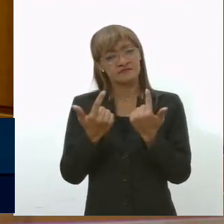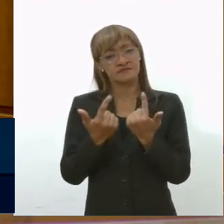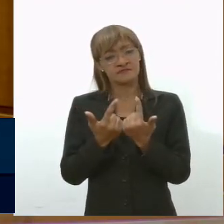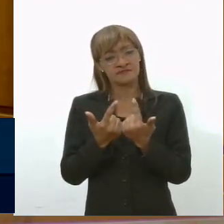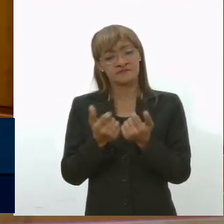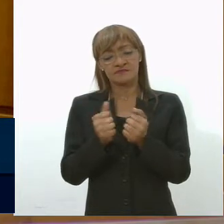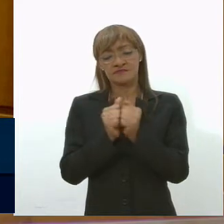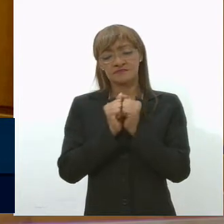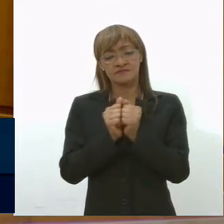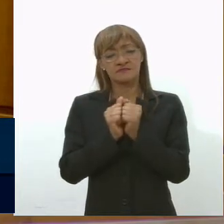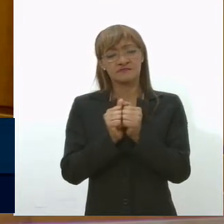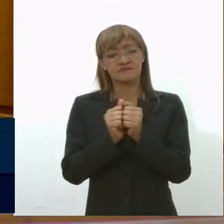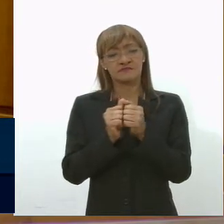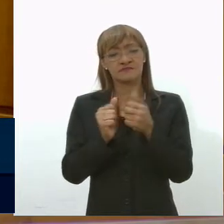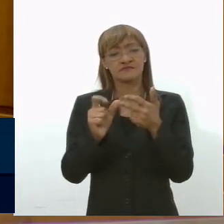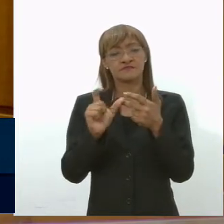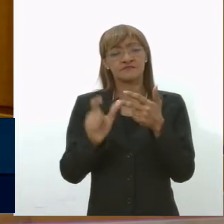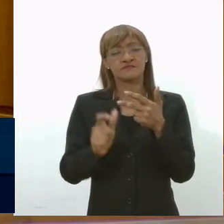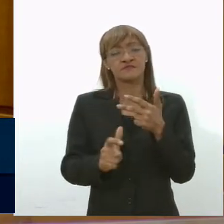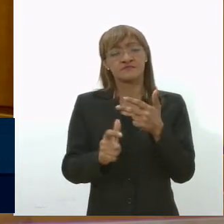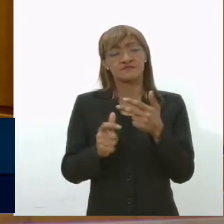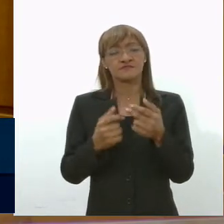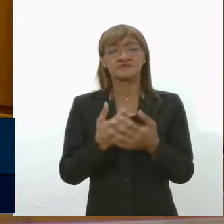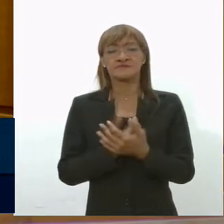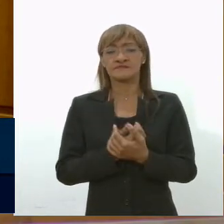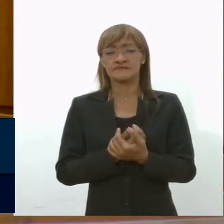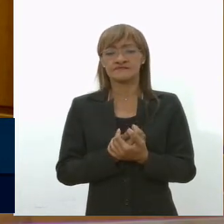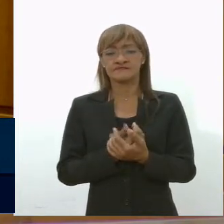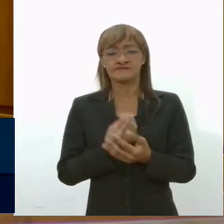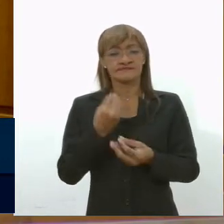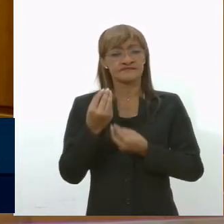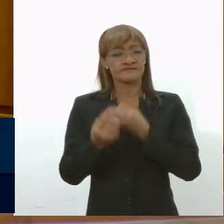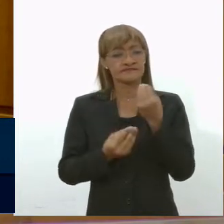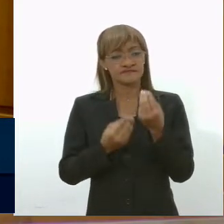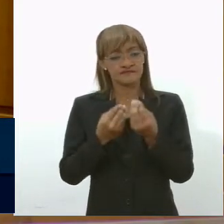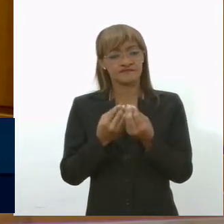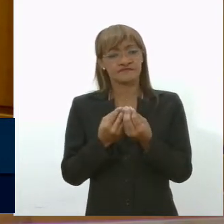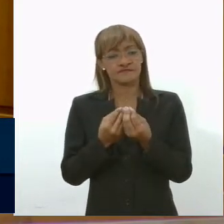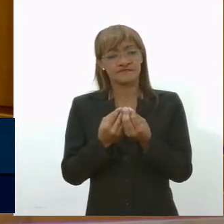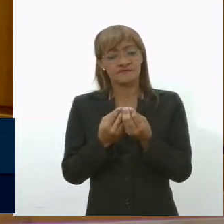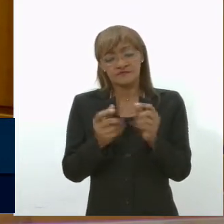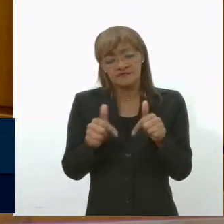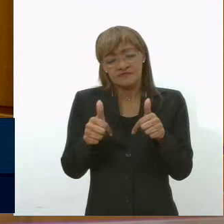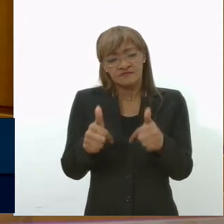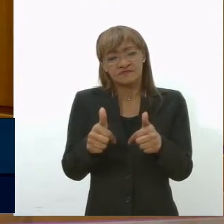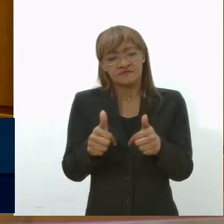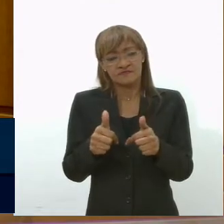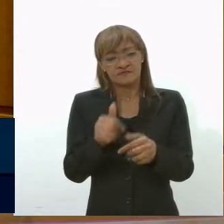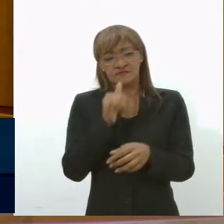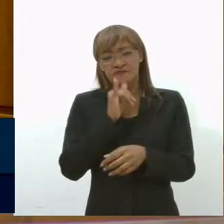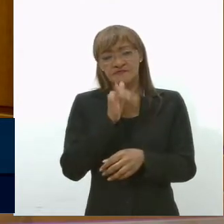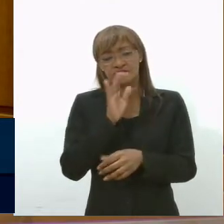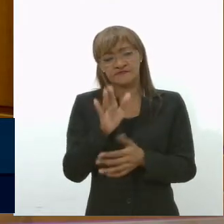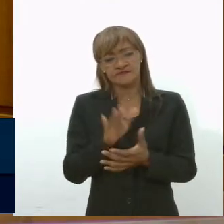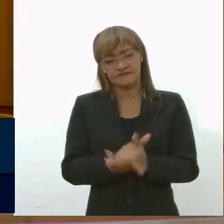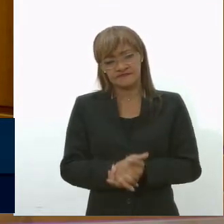Executivo, alternativas para o enfrentamento dessas dificuldades. Porque, por exemplo, tem questões que